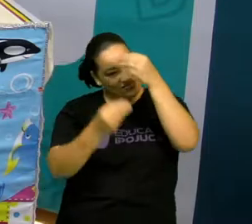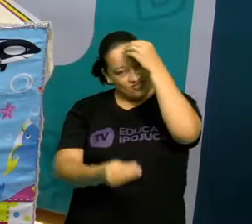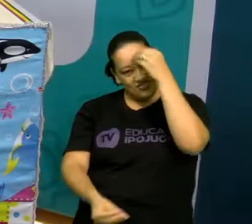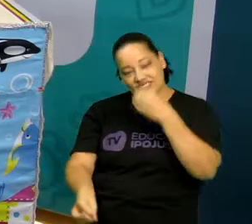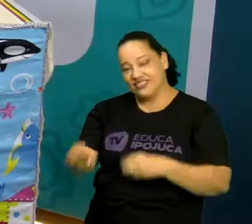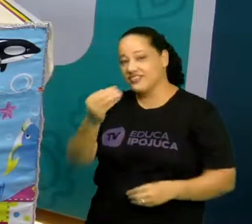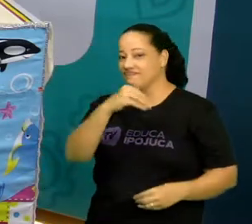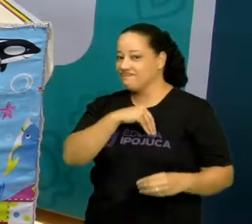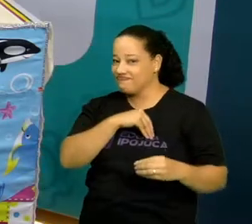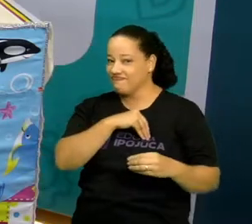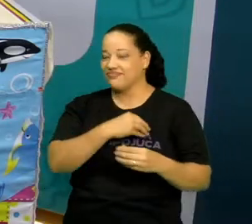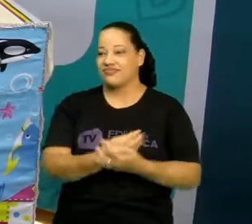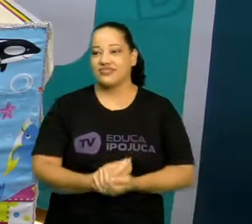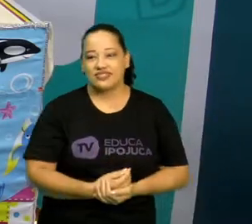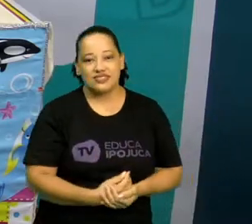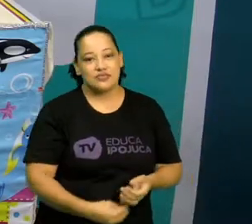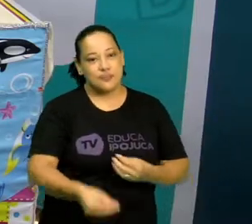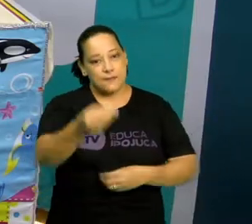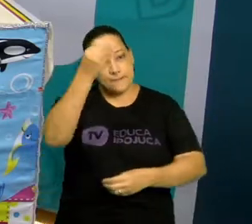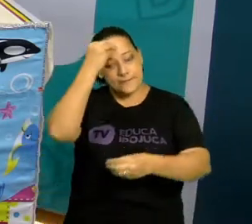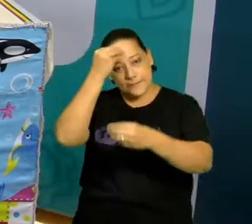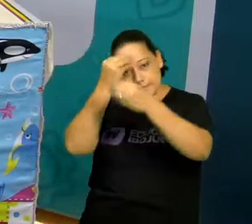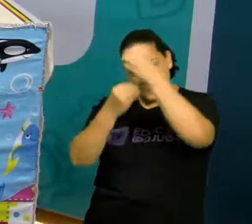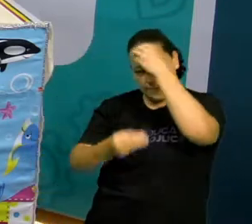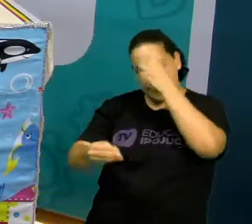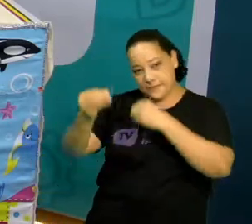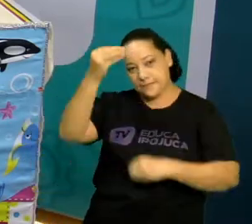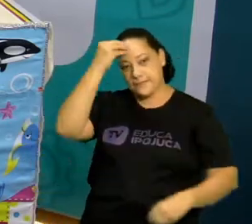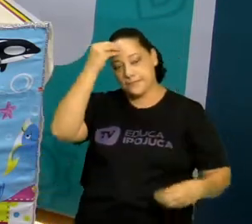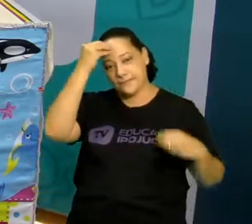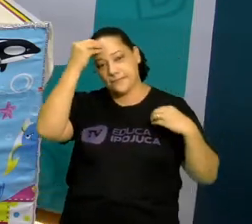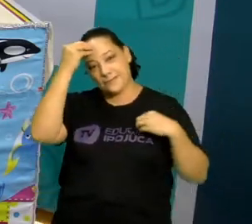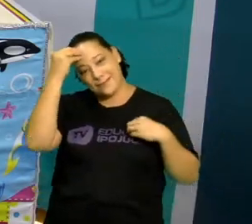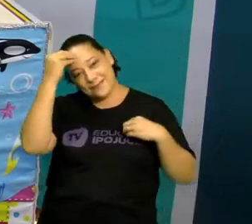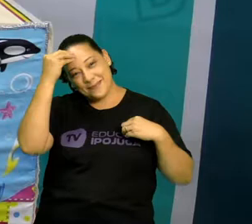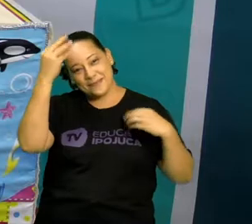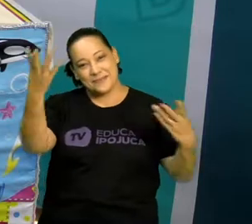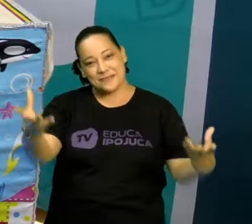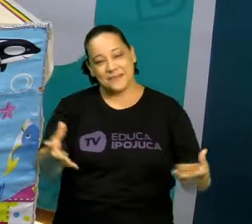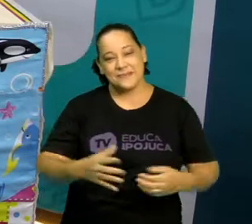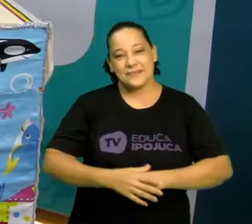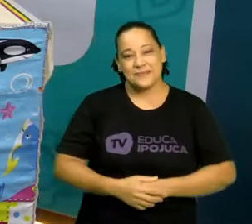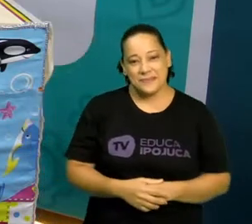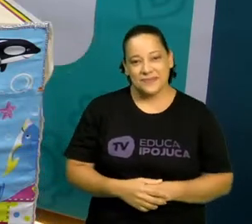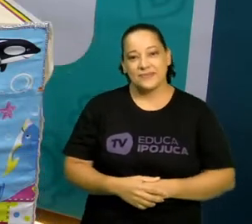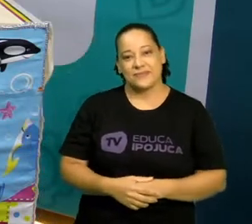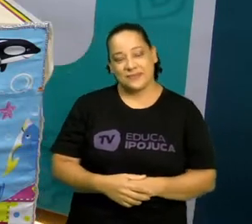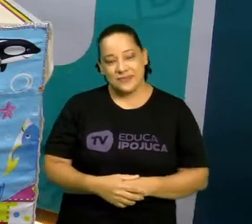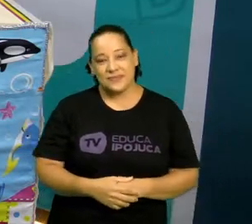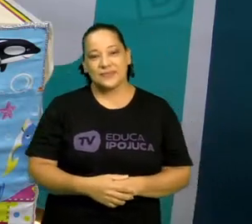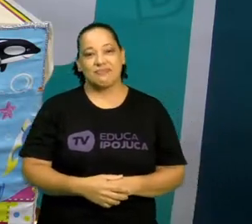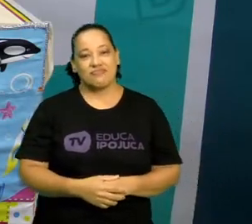coração. Que jamais ela vai sair do seu coração.